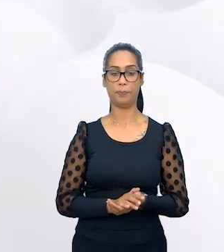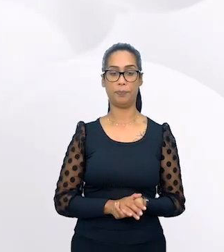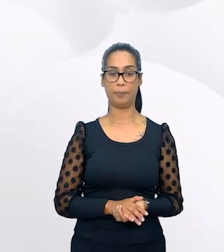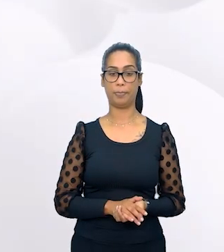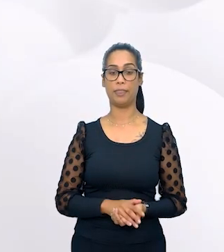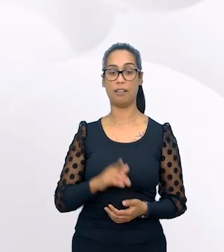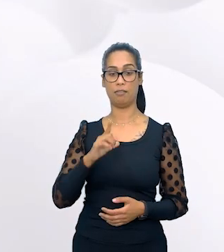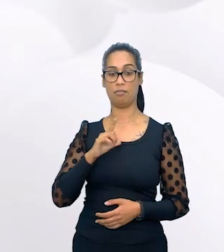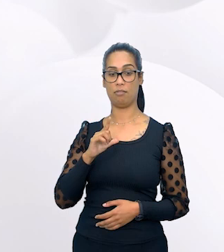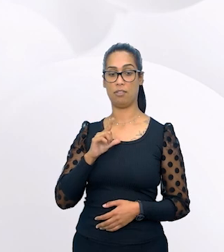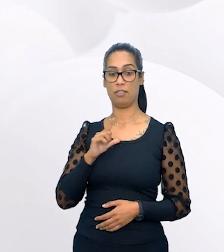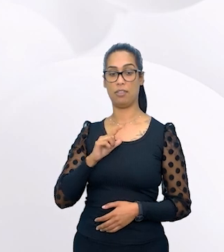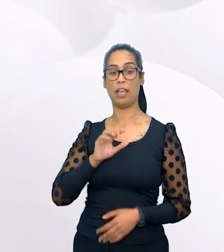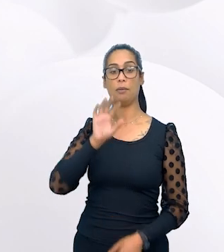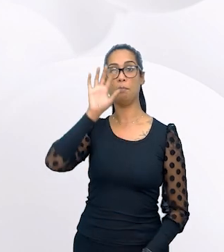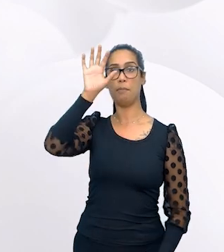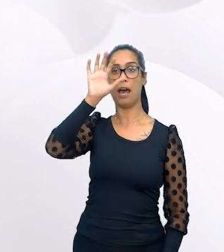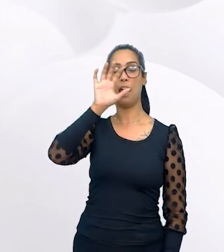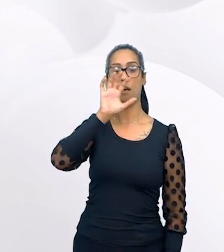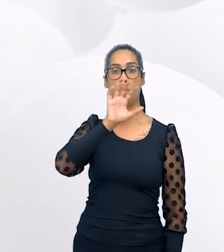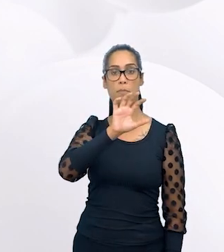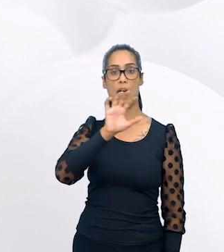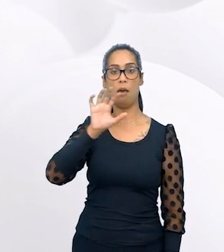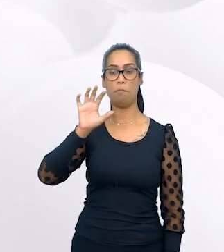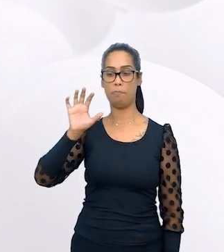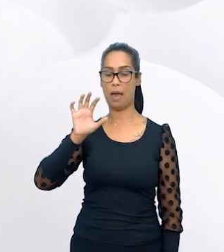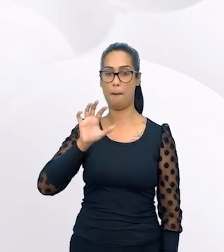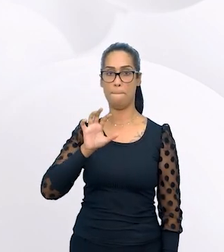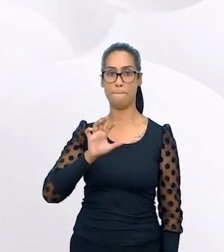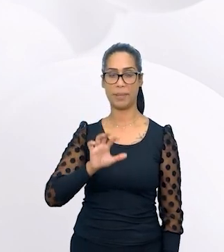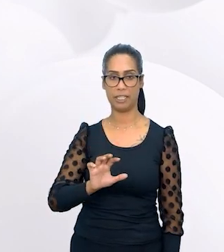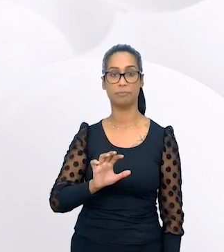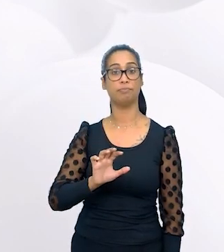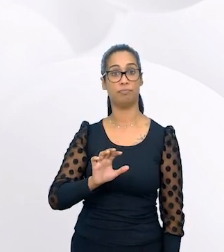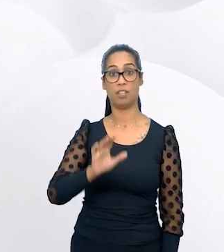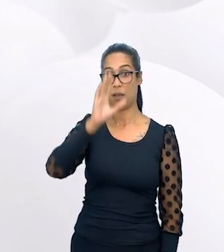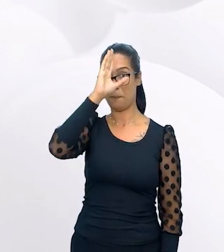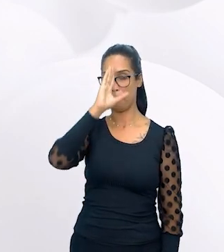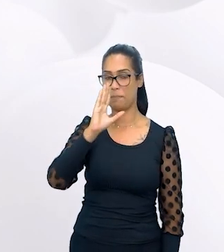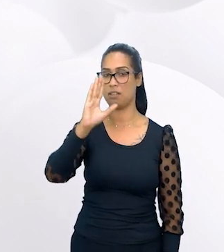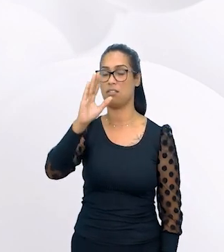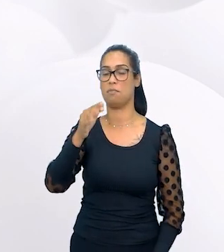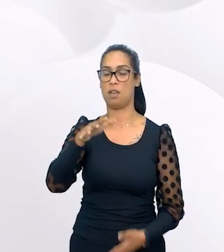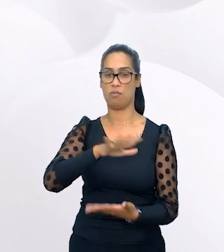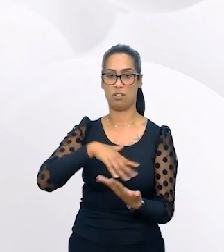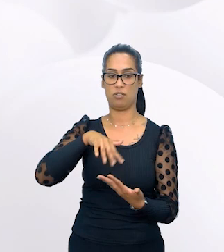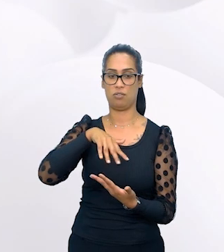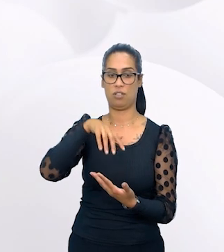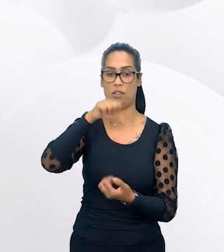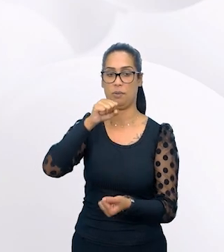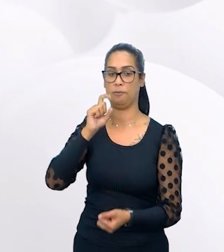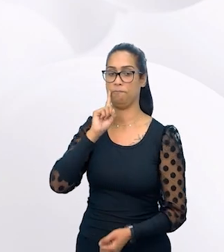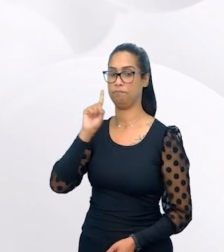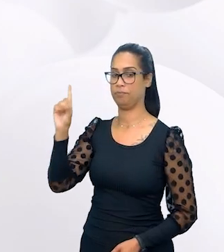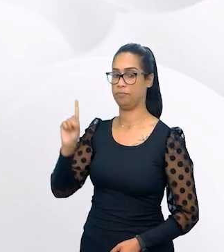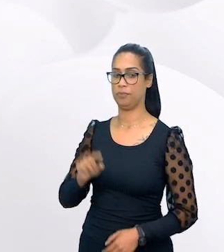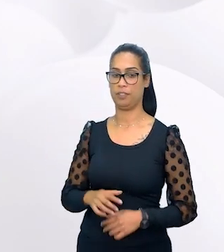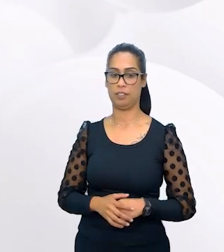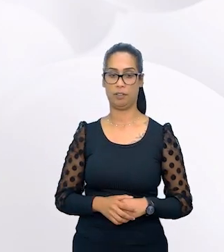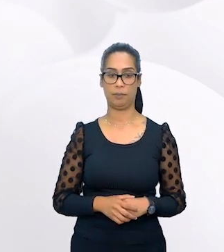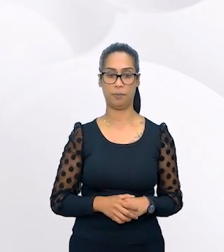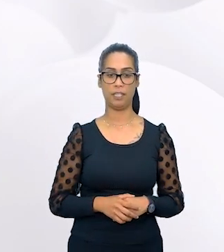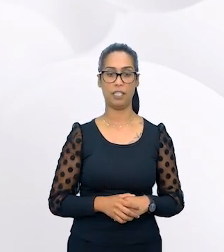os pressupostos para a formação em educação ambiental. Então, primeiro, a transversalidade, a fim de valorizar justamente a questão